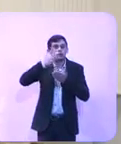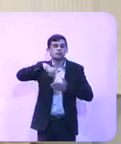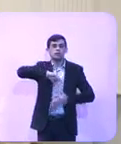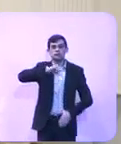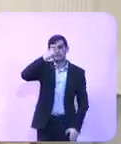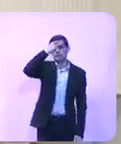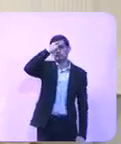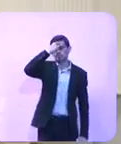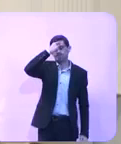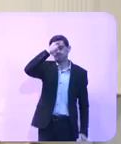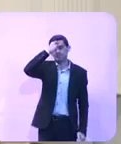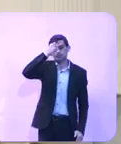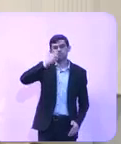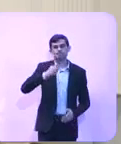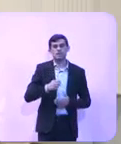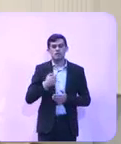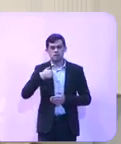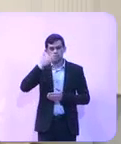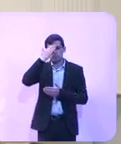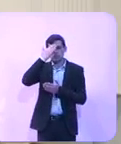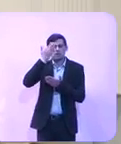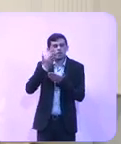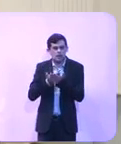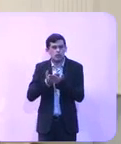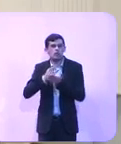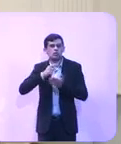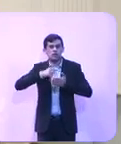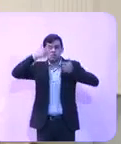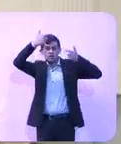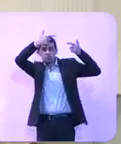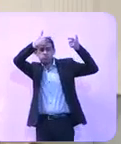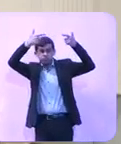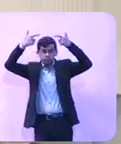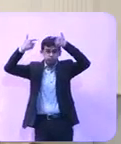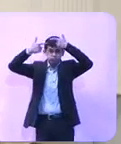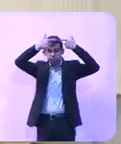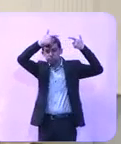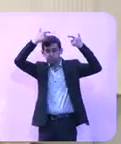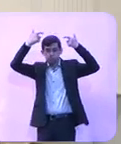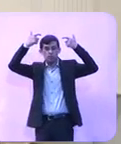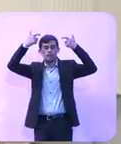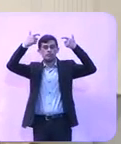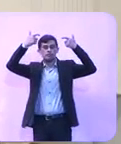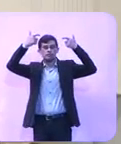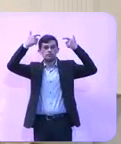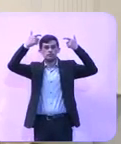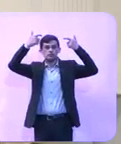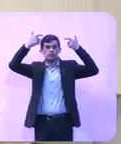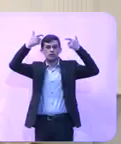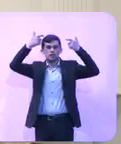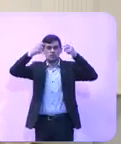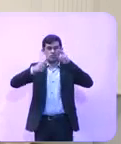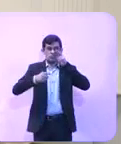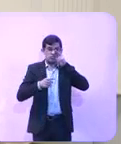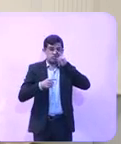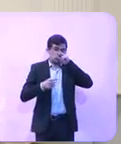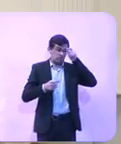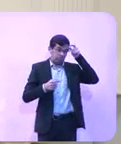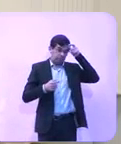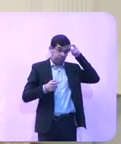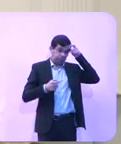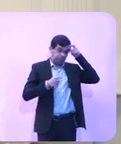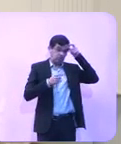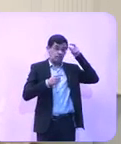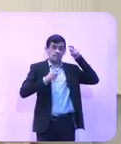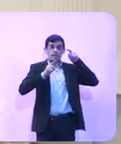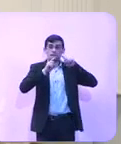nossa mente. Eu creio que existe uma batalha espiritual com forças